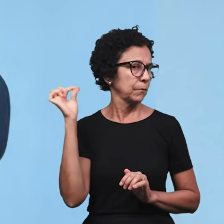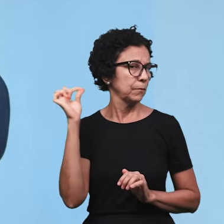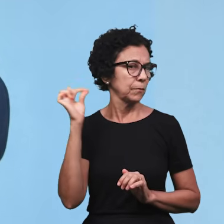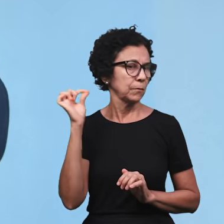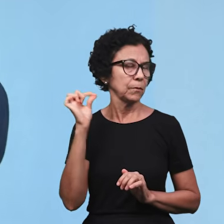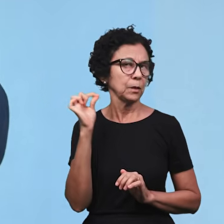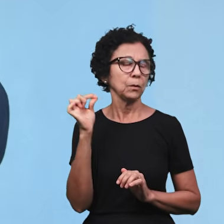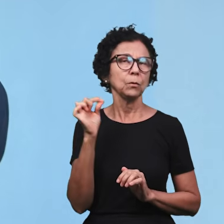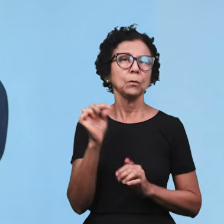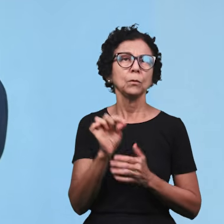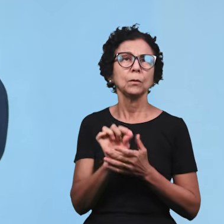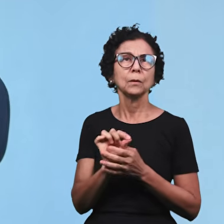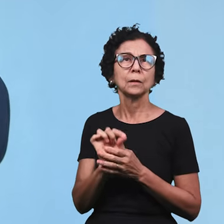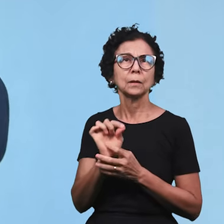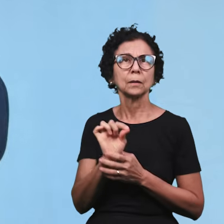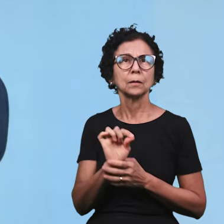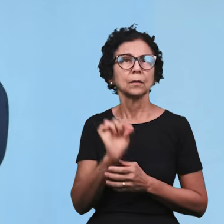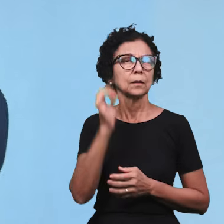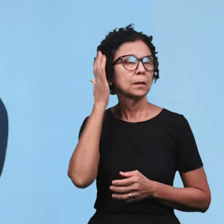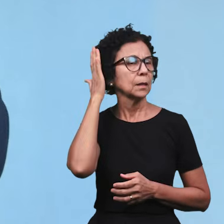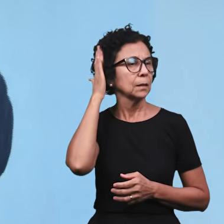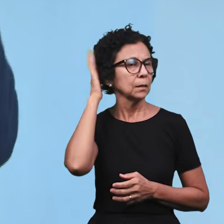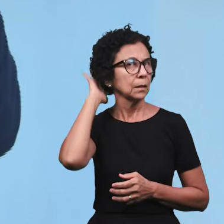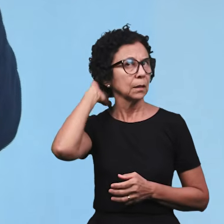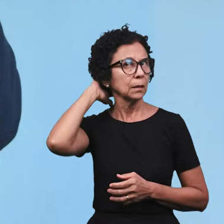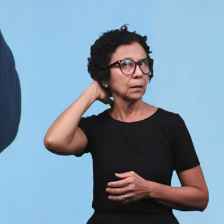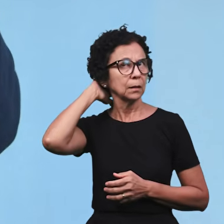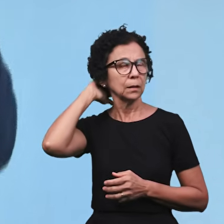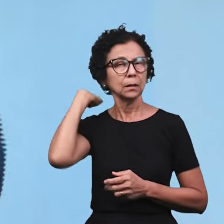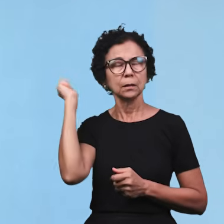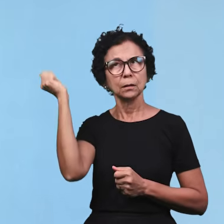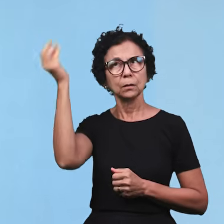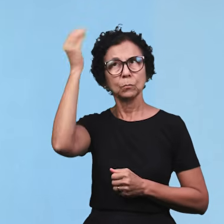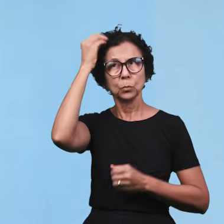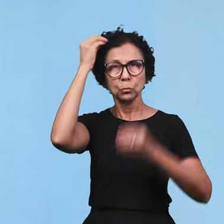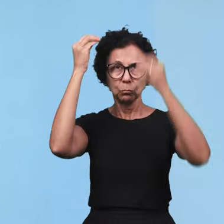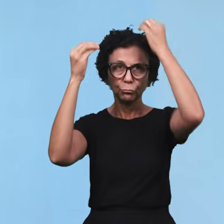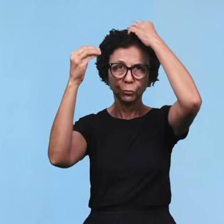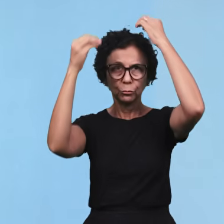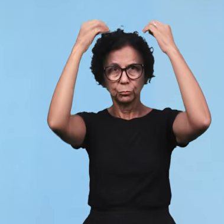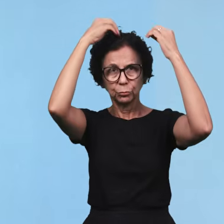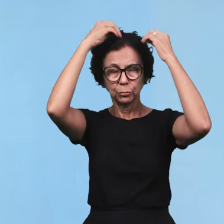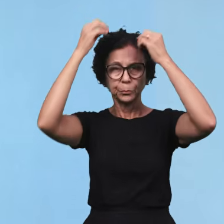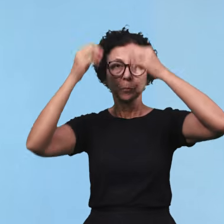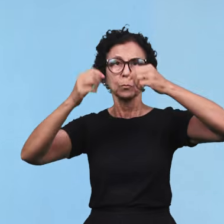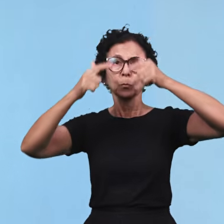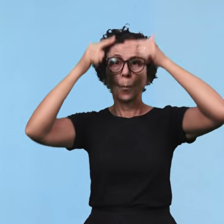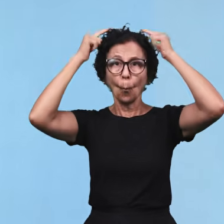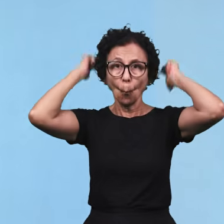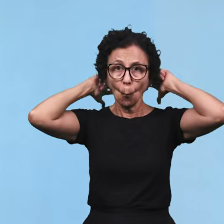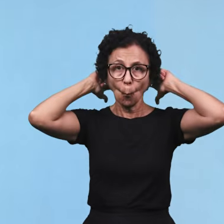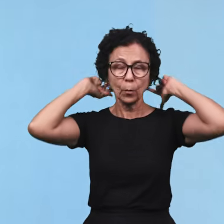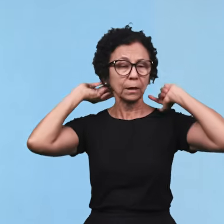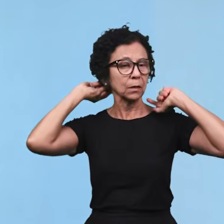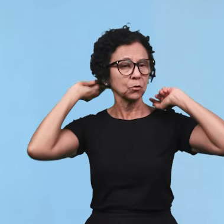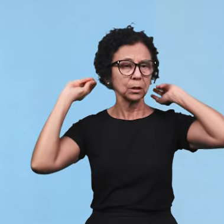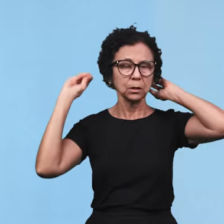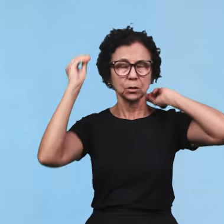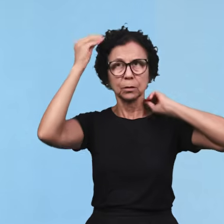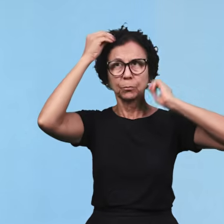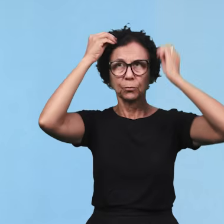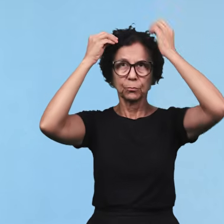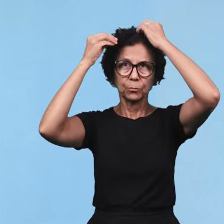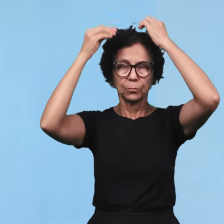fala de área doadora, a gente está falando da região lateral e região da nuca. E distribui em áreas calvas, em áreas onde não há mais vida